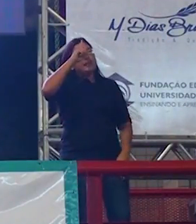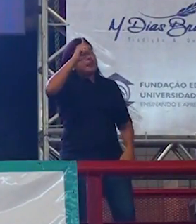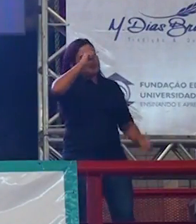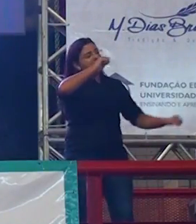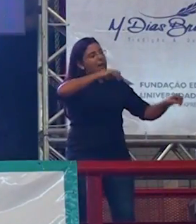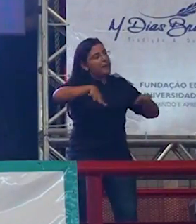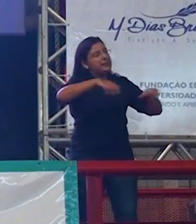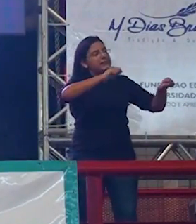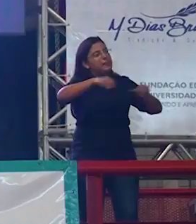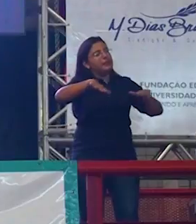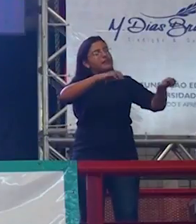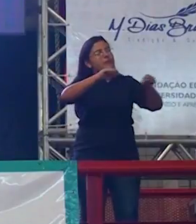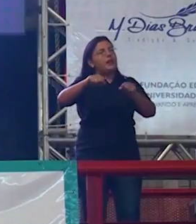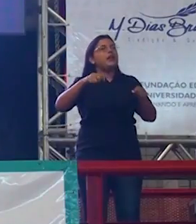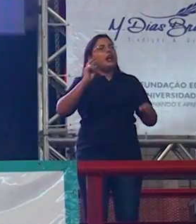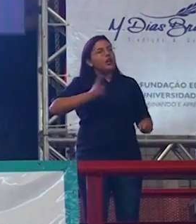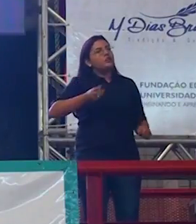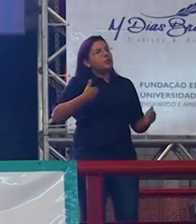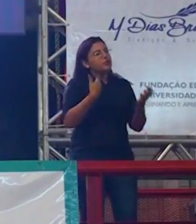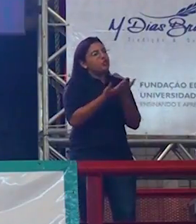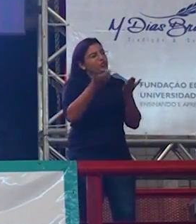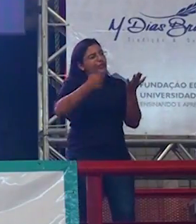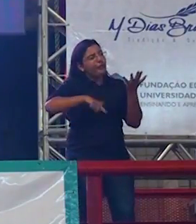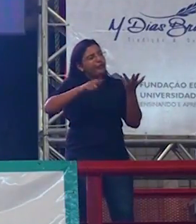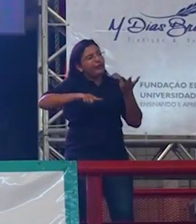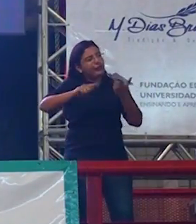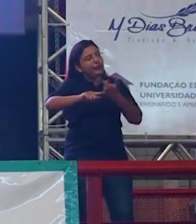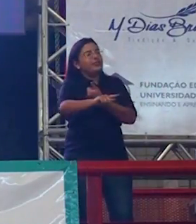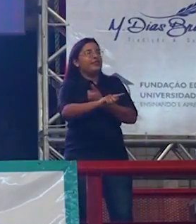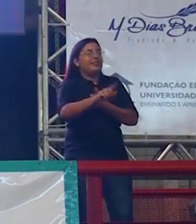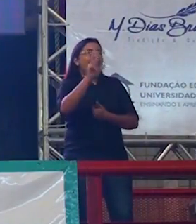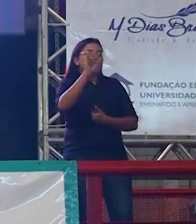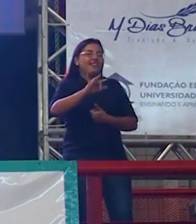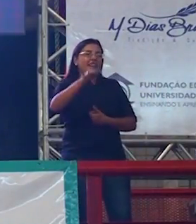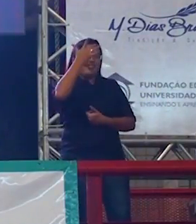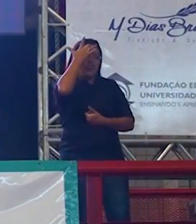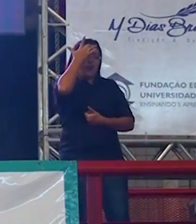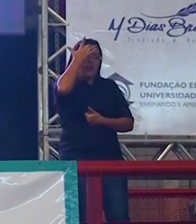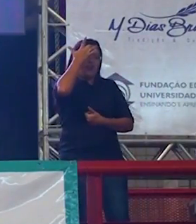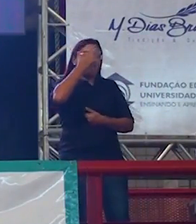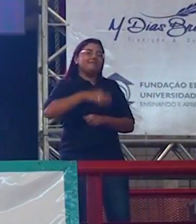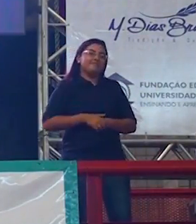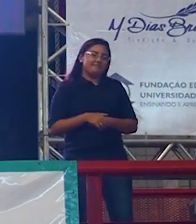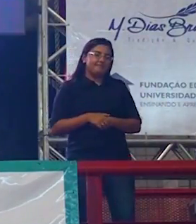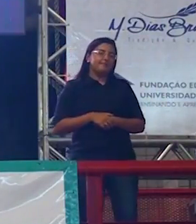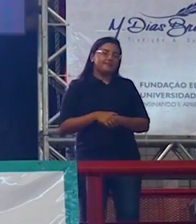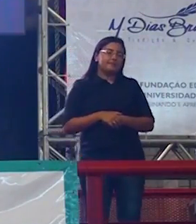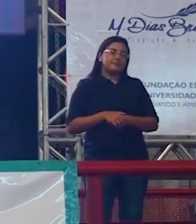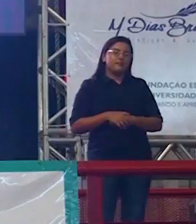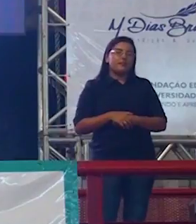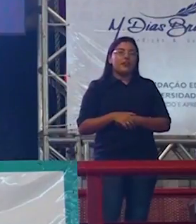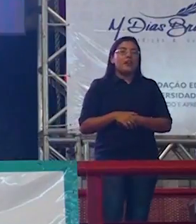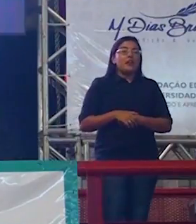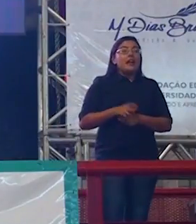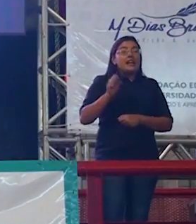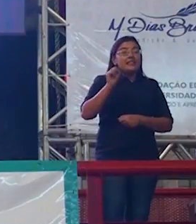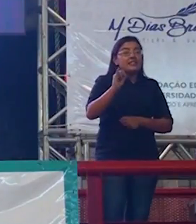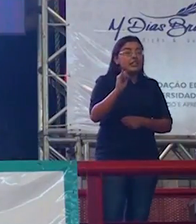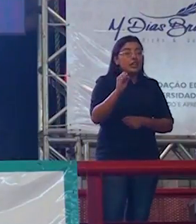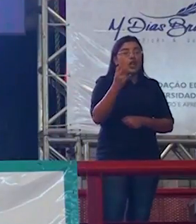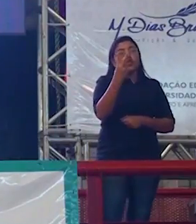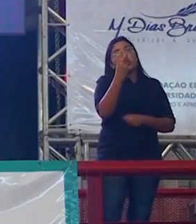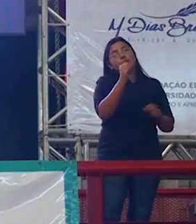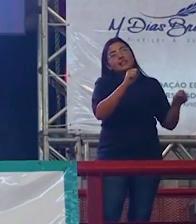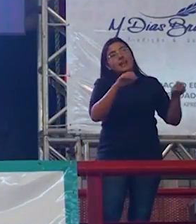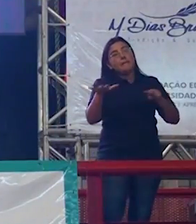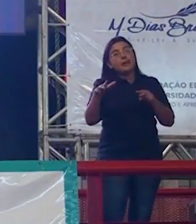semana eu reviso o que eu estudei, vá assim até a véspera do Enem. Quando faltar 2 semanas para o